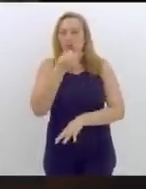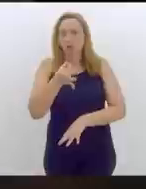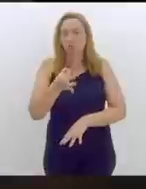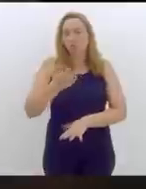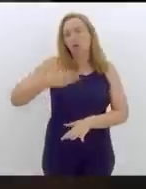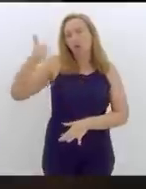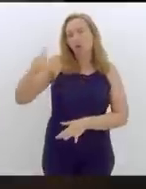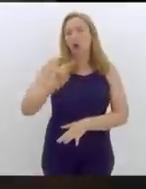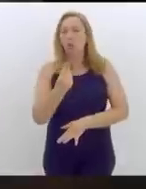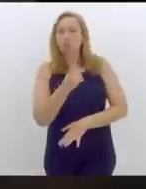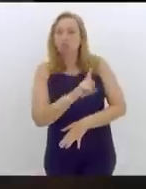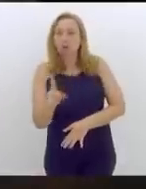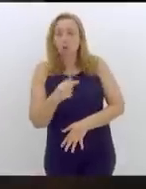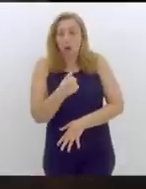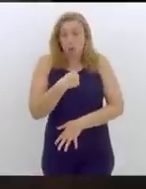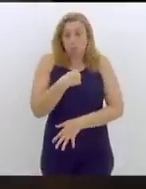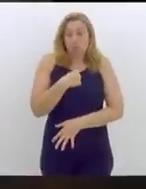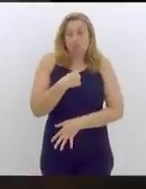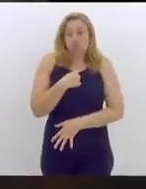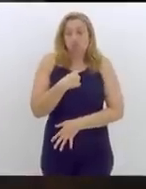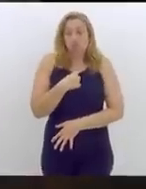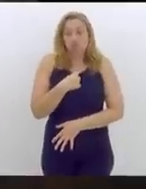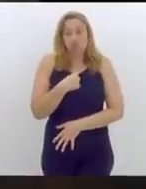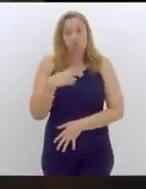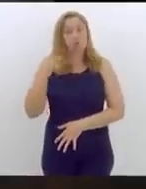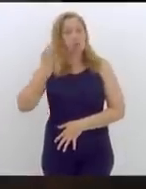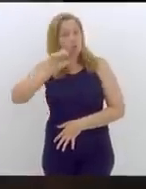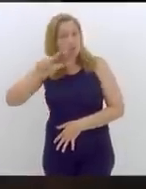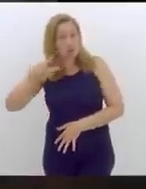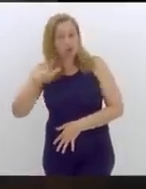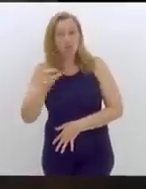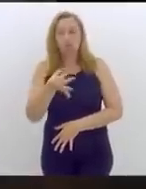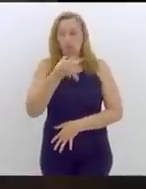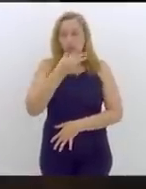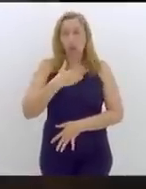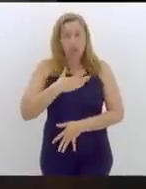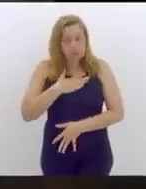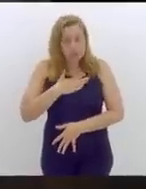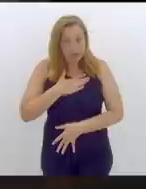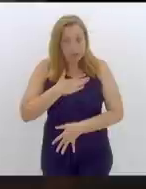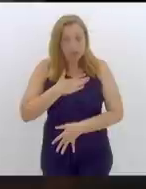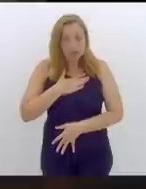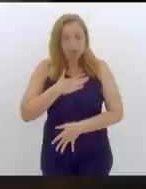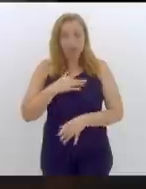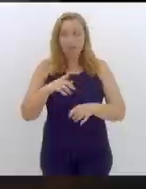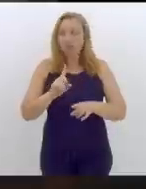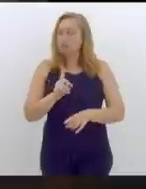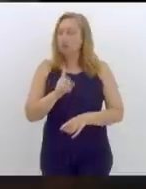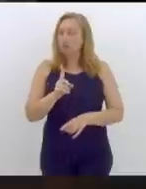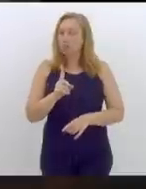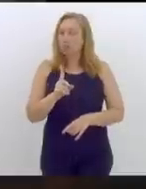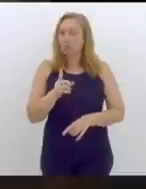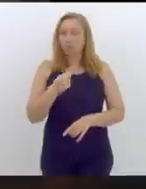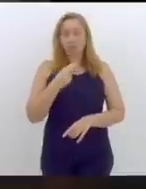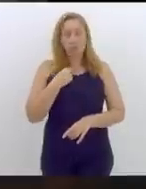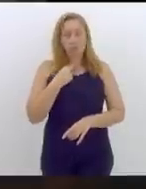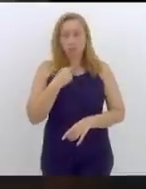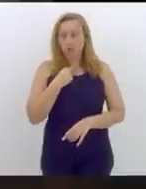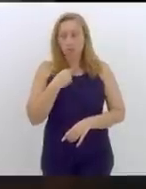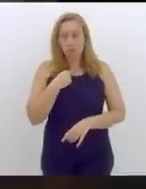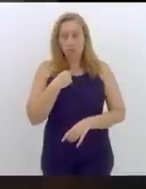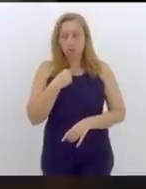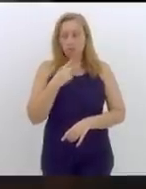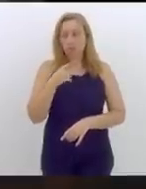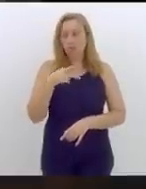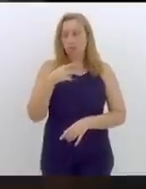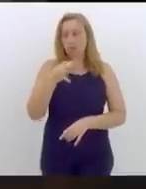ou não eu Coronel ali que tem uma minha opinião mas não vou dar porque eu não me compete dar